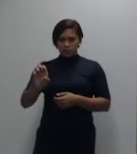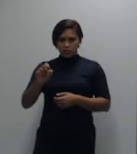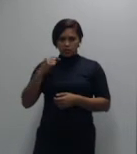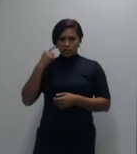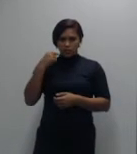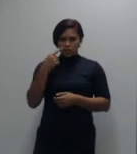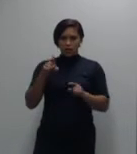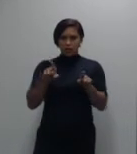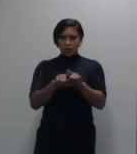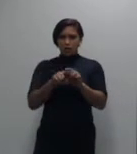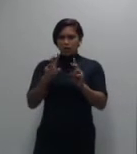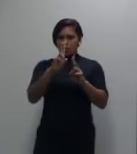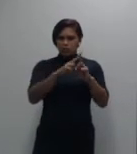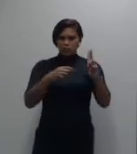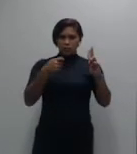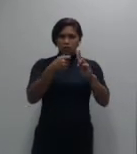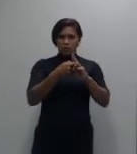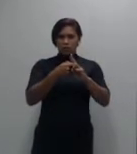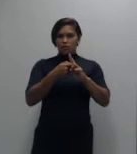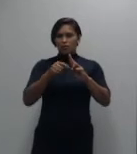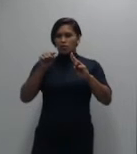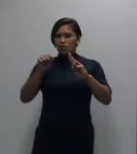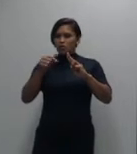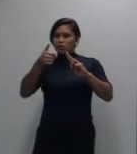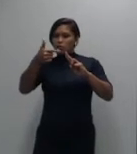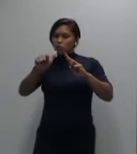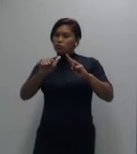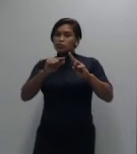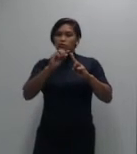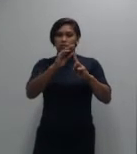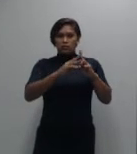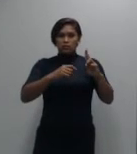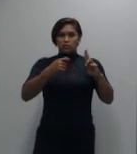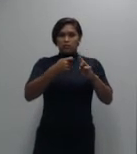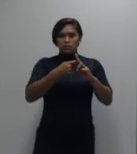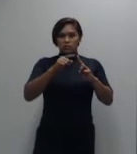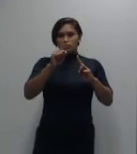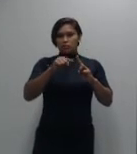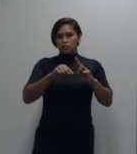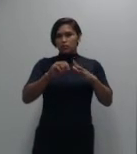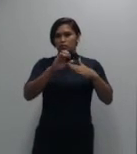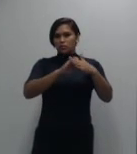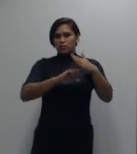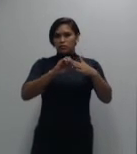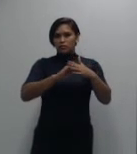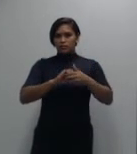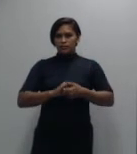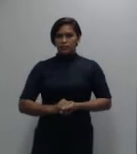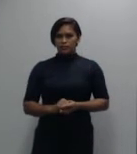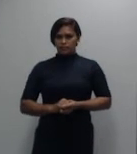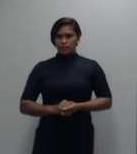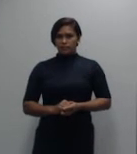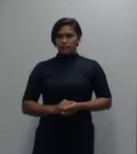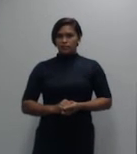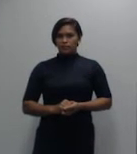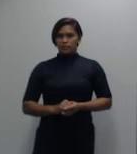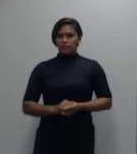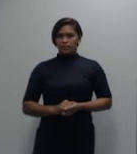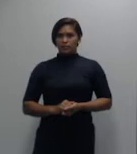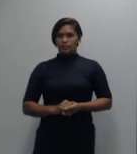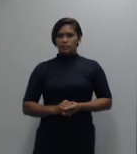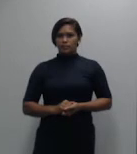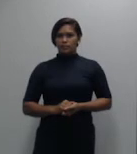Hot pela parte e basear ou seja mais Pedro Braga brasões